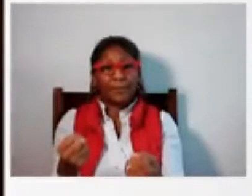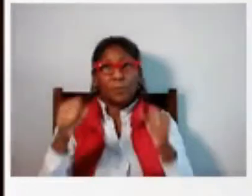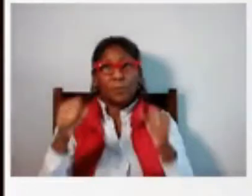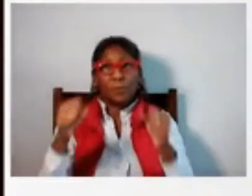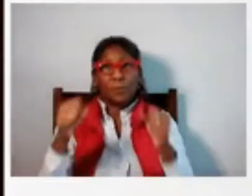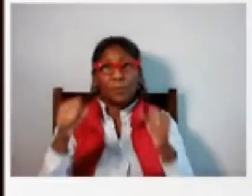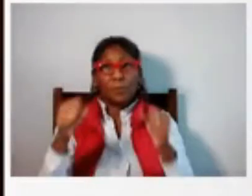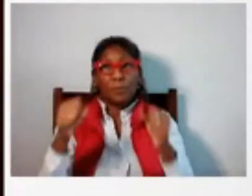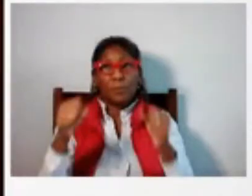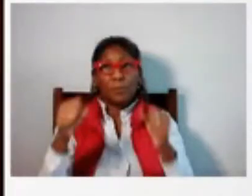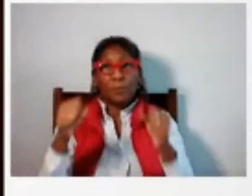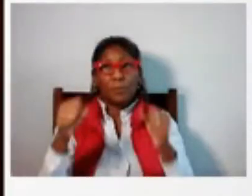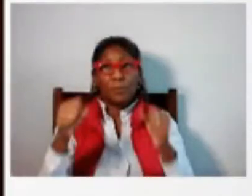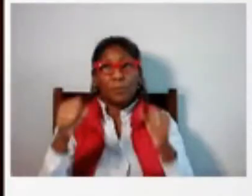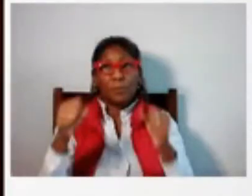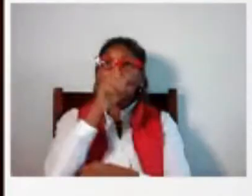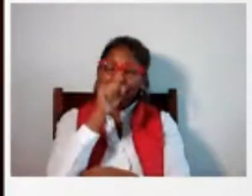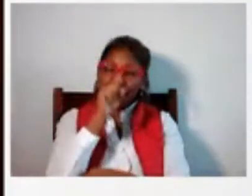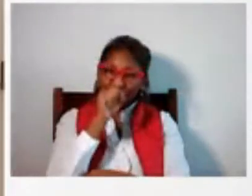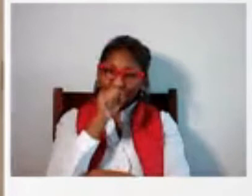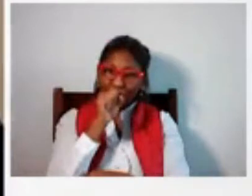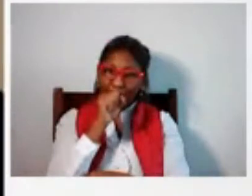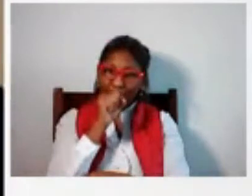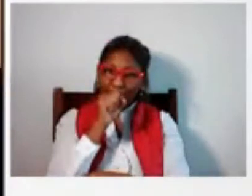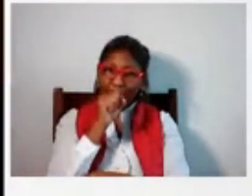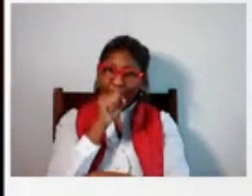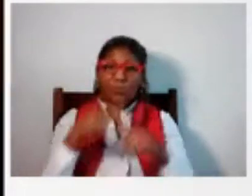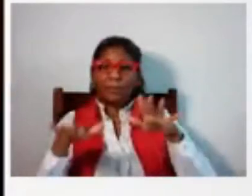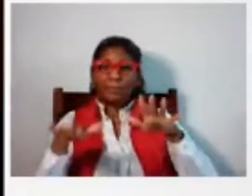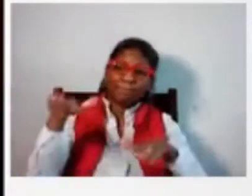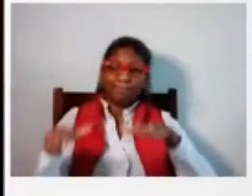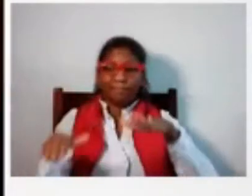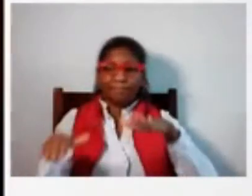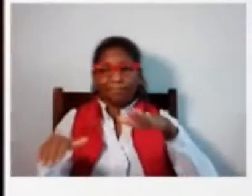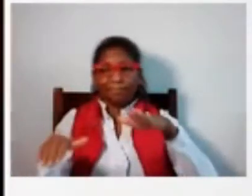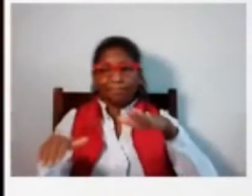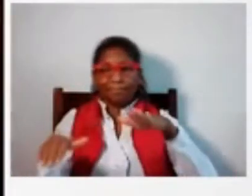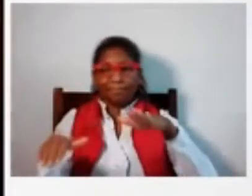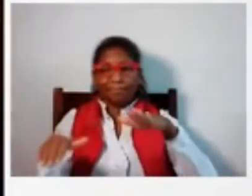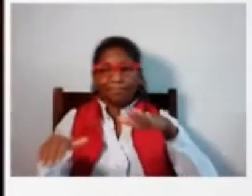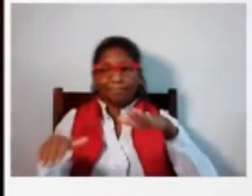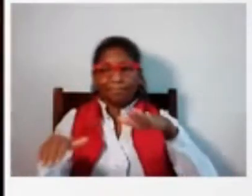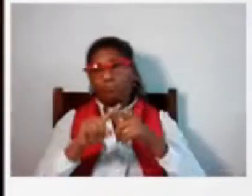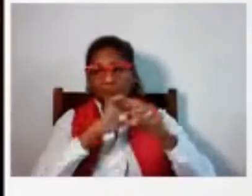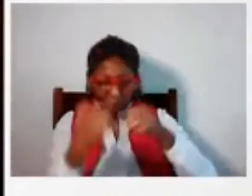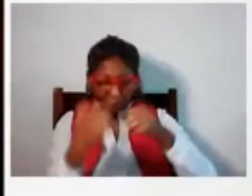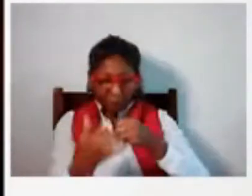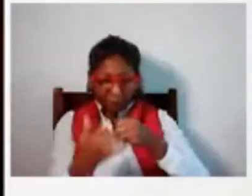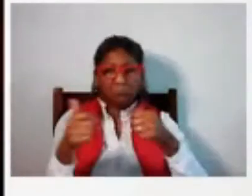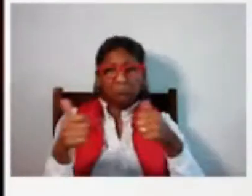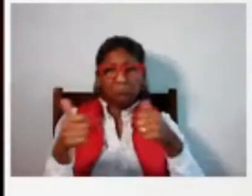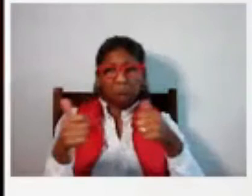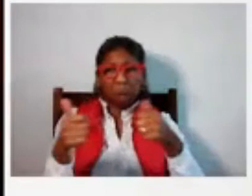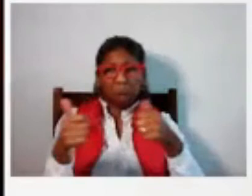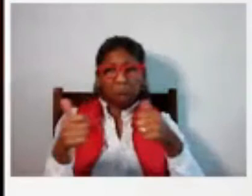bandeira laranja, por esta consideração de estabilidade de internações, né, ou seja, não há clareza de